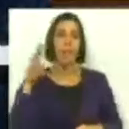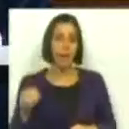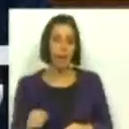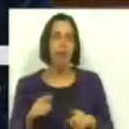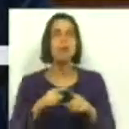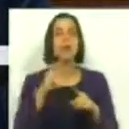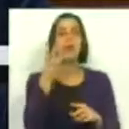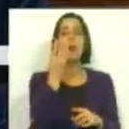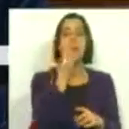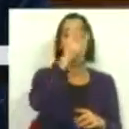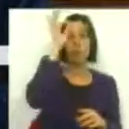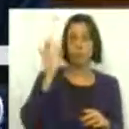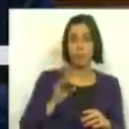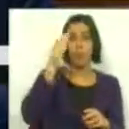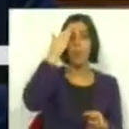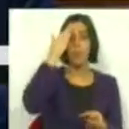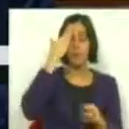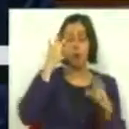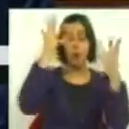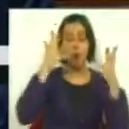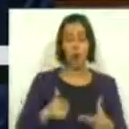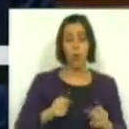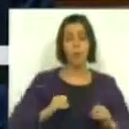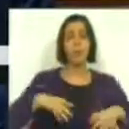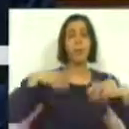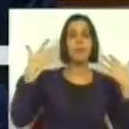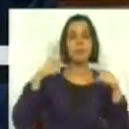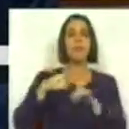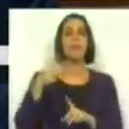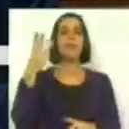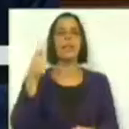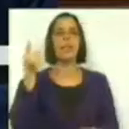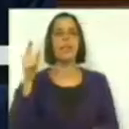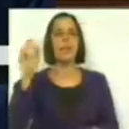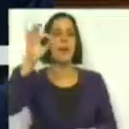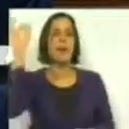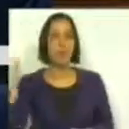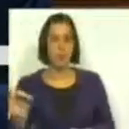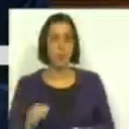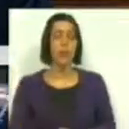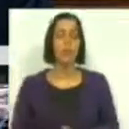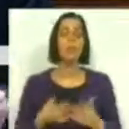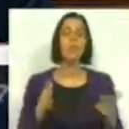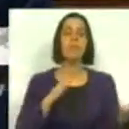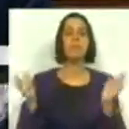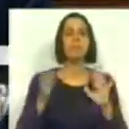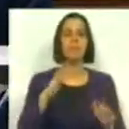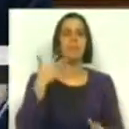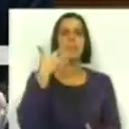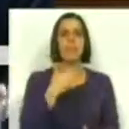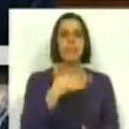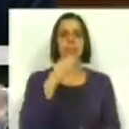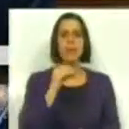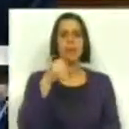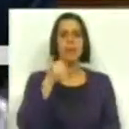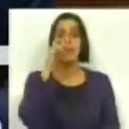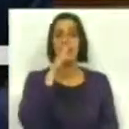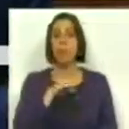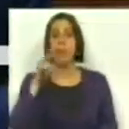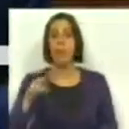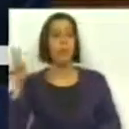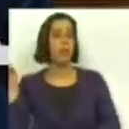IRS dos 4% previstos no orçamento original para 3,5%. São cerca de 105